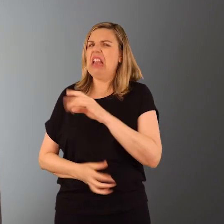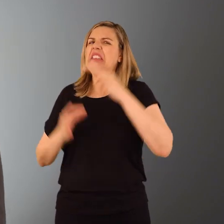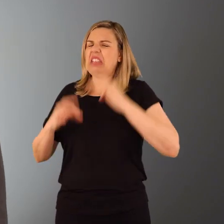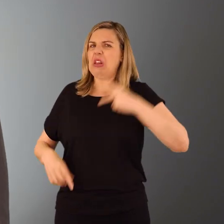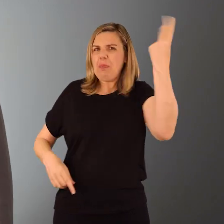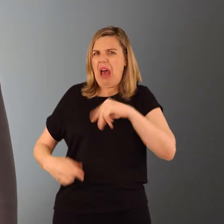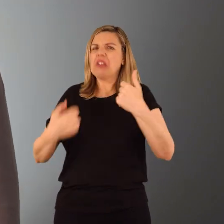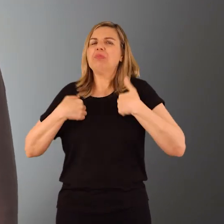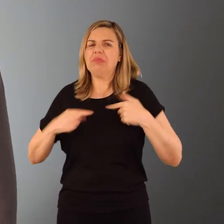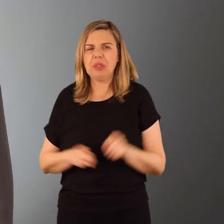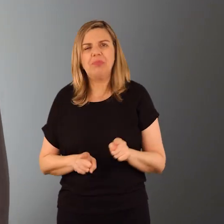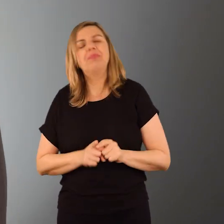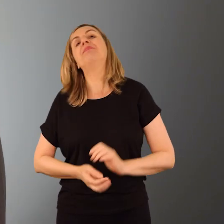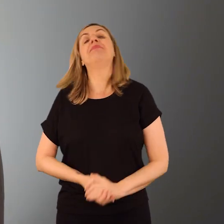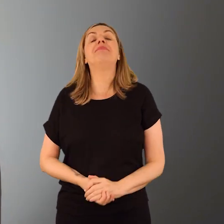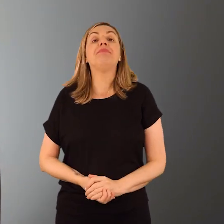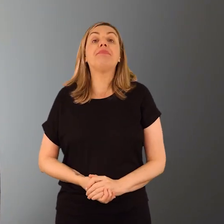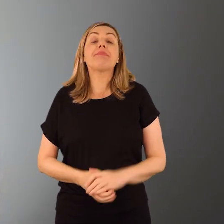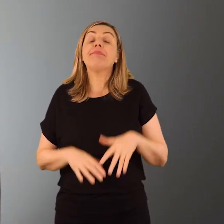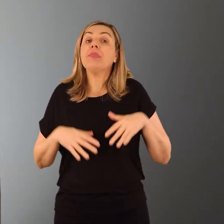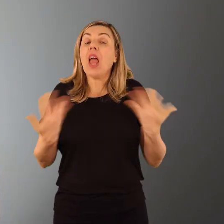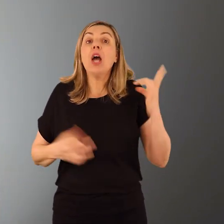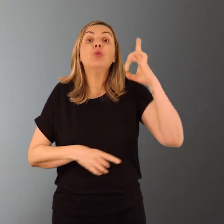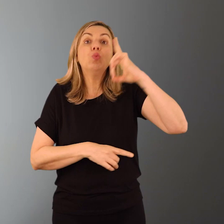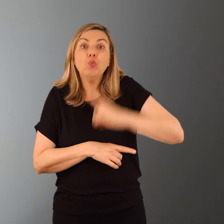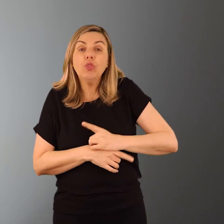maltratar. E aí, sabe, um